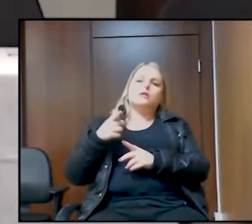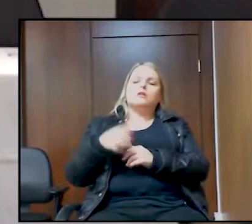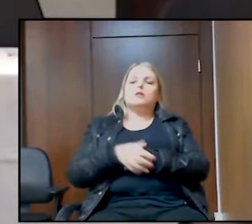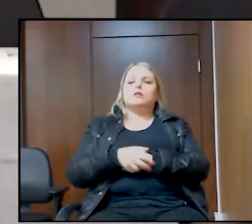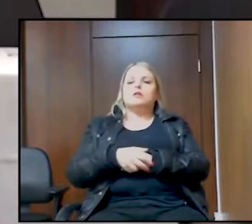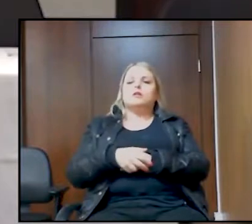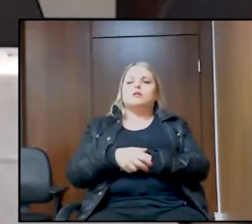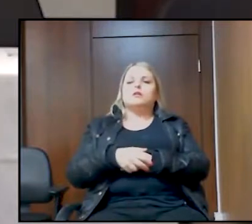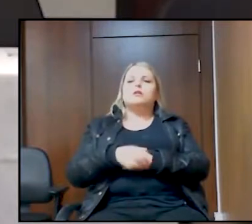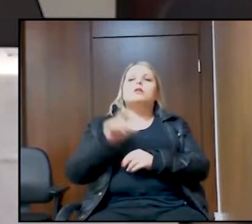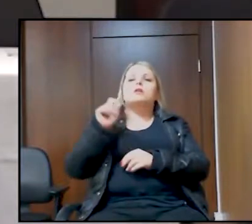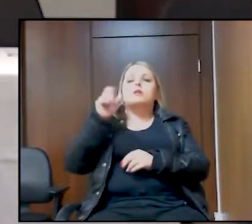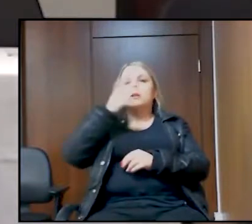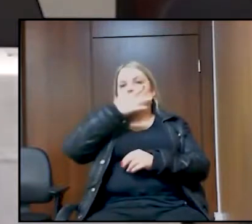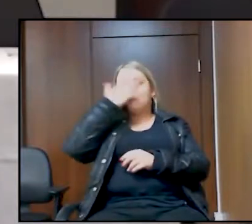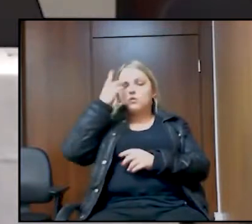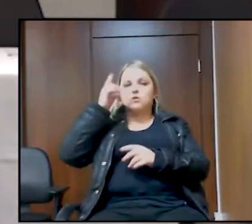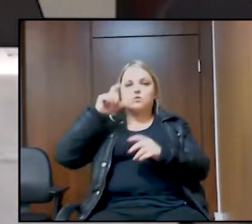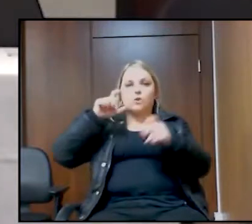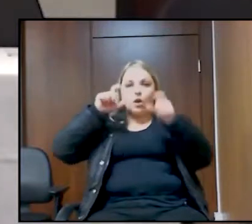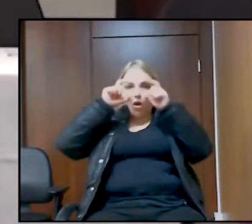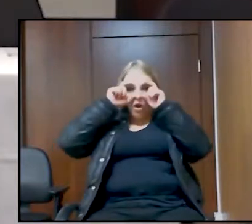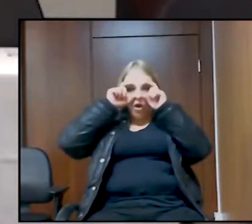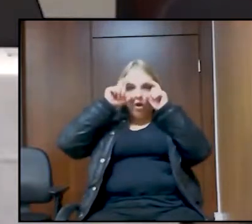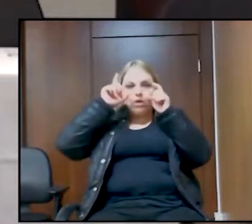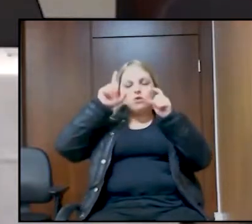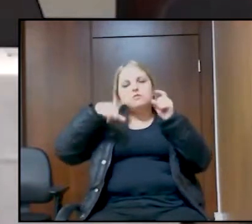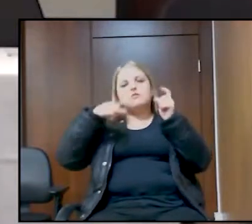falar aqui que quem usa óculos é deficiente, pelo amor de Deus, né?